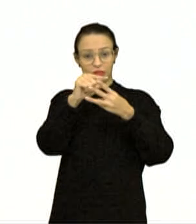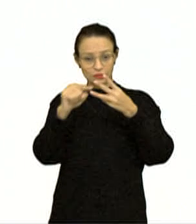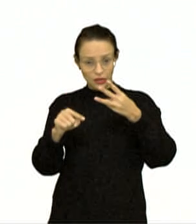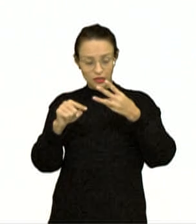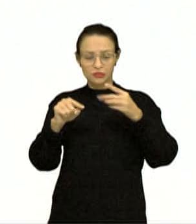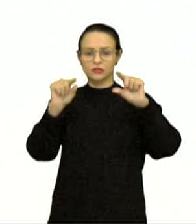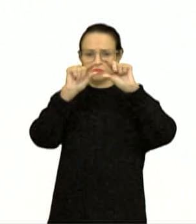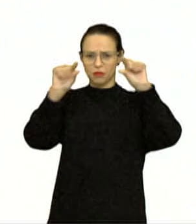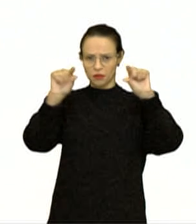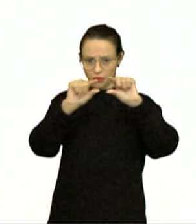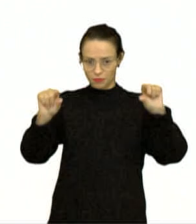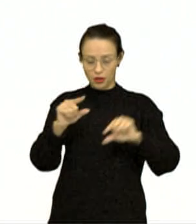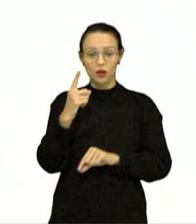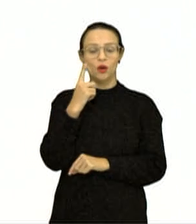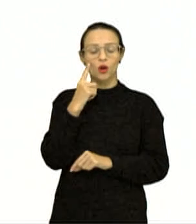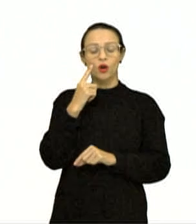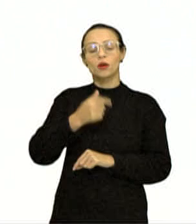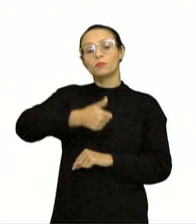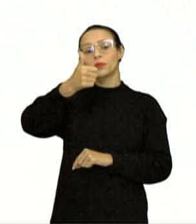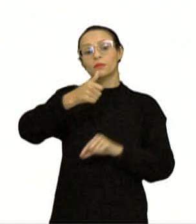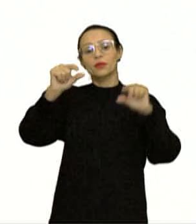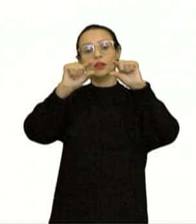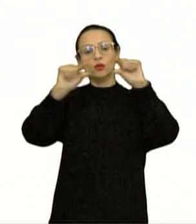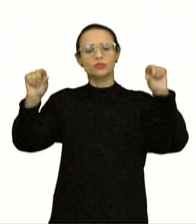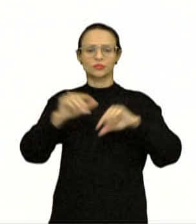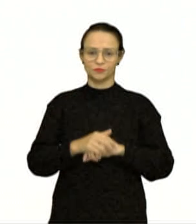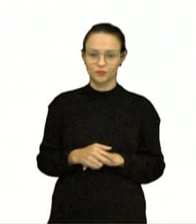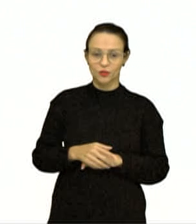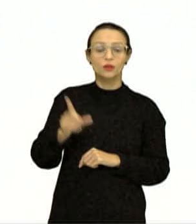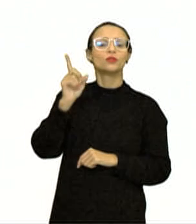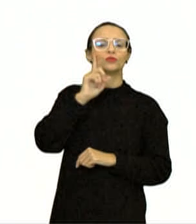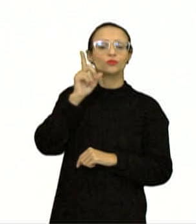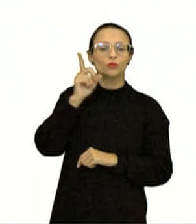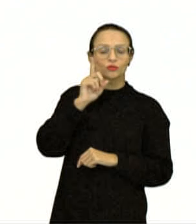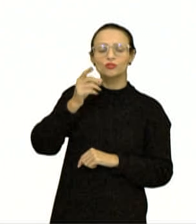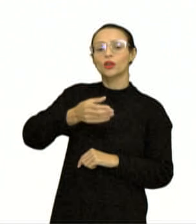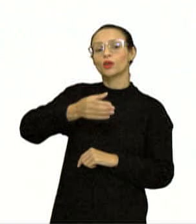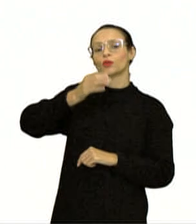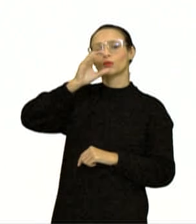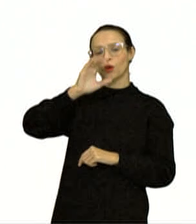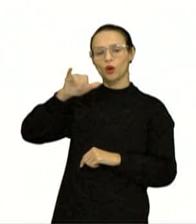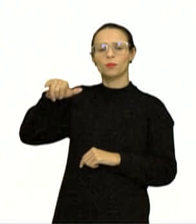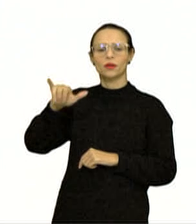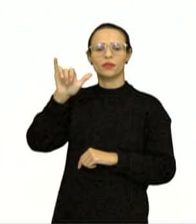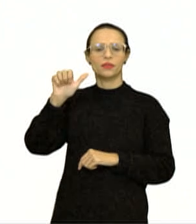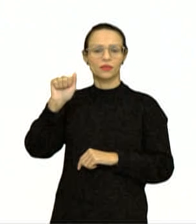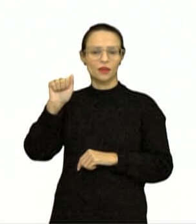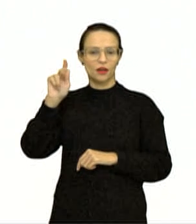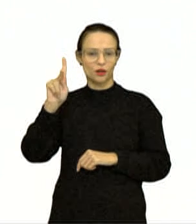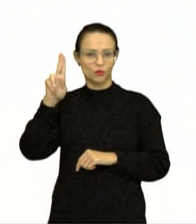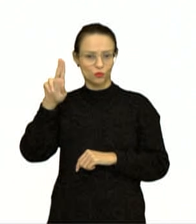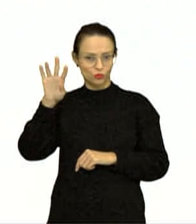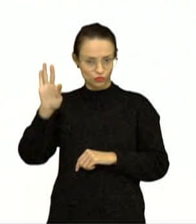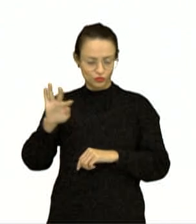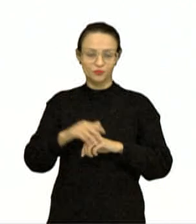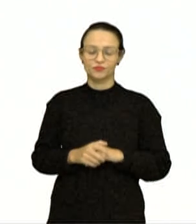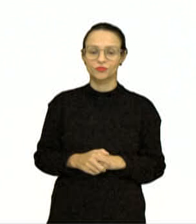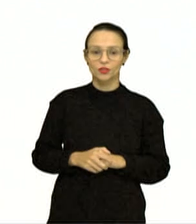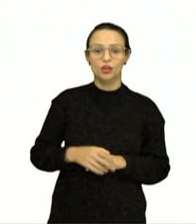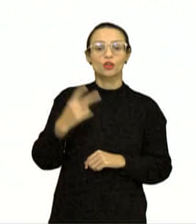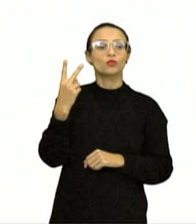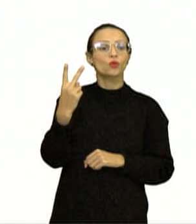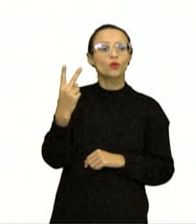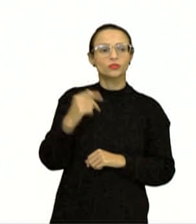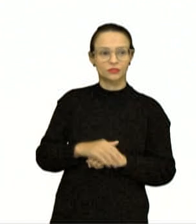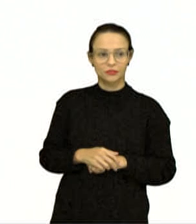Vejamos quais. Primeira, todos os dias deve-se tomar um Yakult pelos lactobacilos. Dois, que ninguém